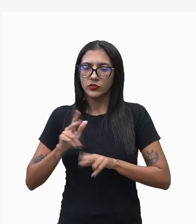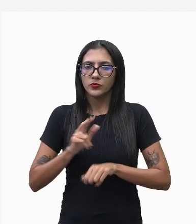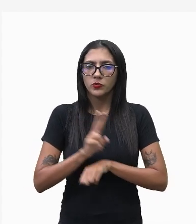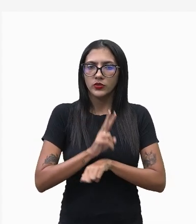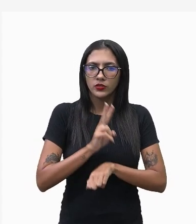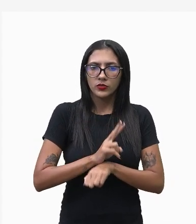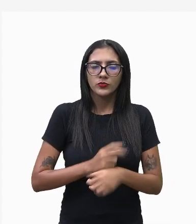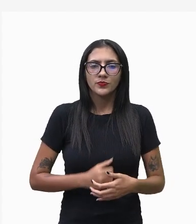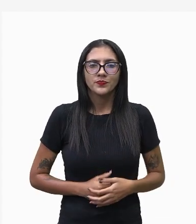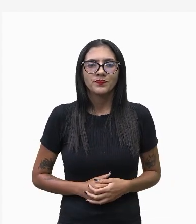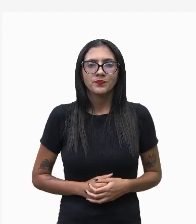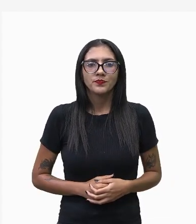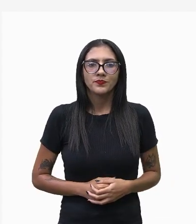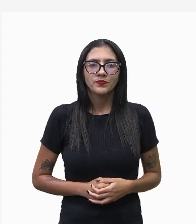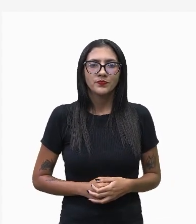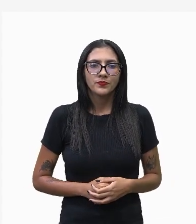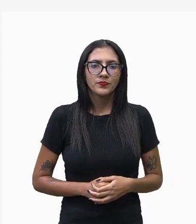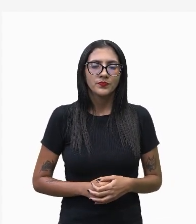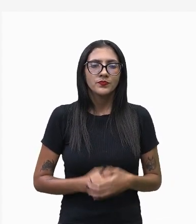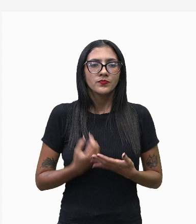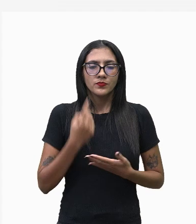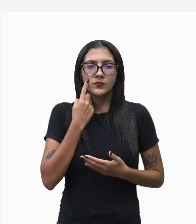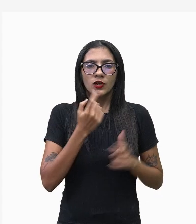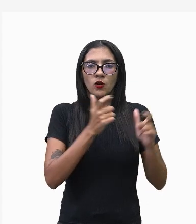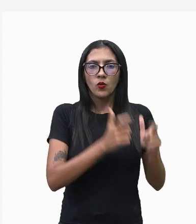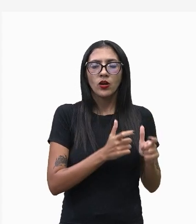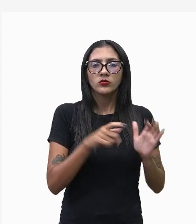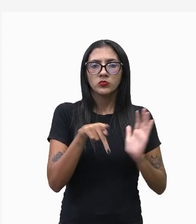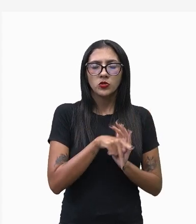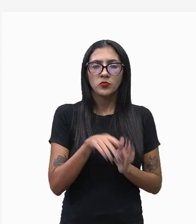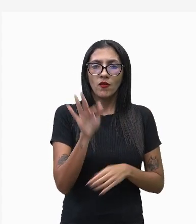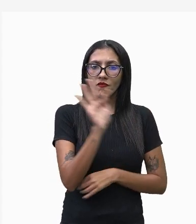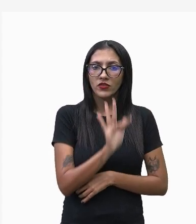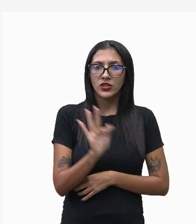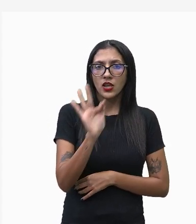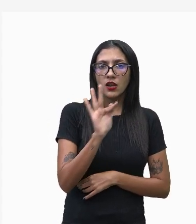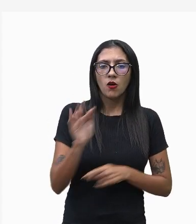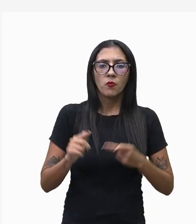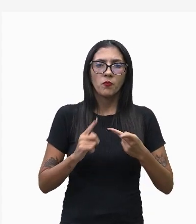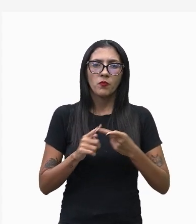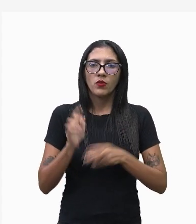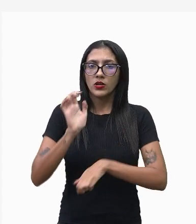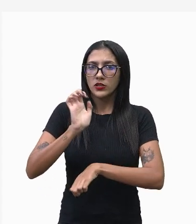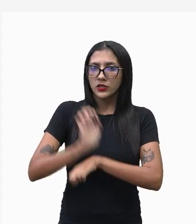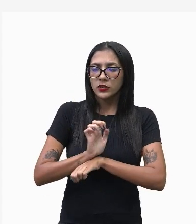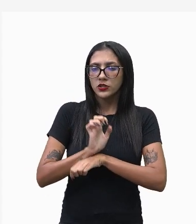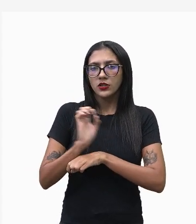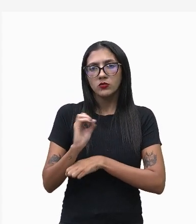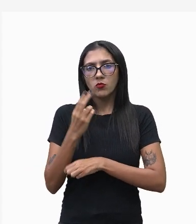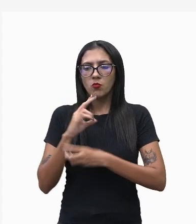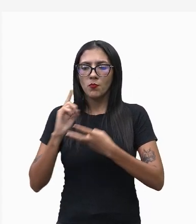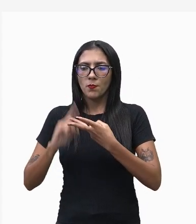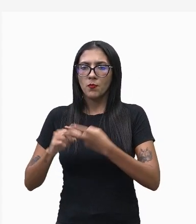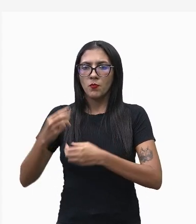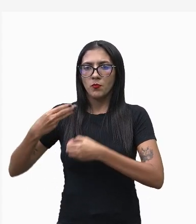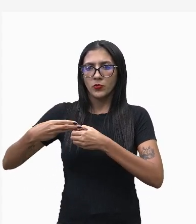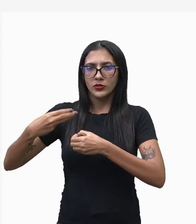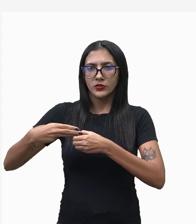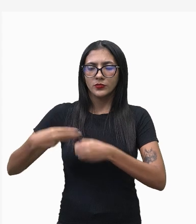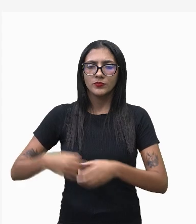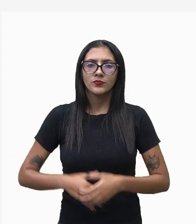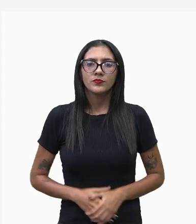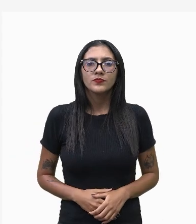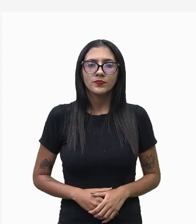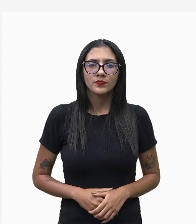olhada. Temos aí as unidades de conservação que são federais, estaduais e as municipais.